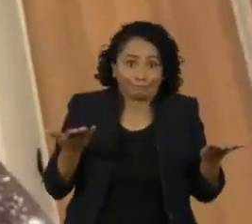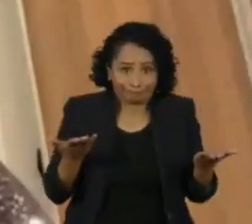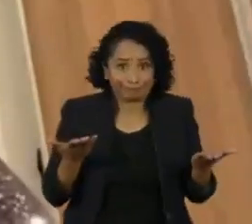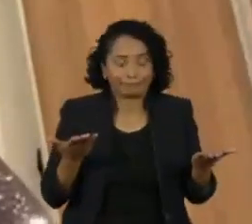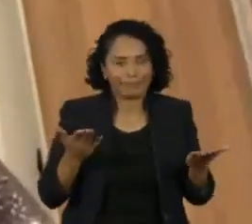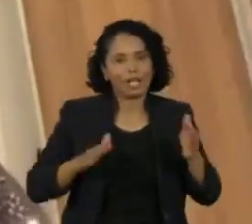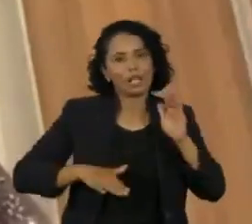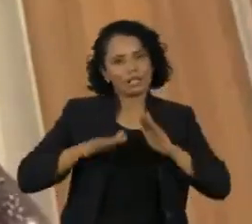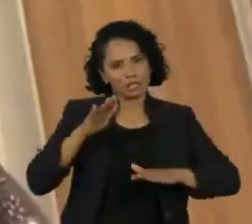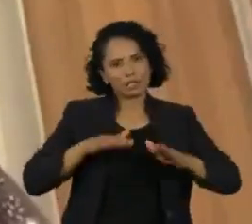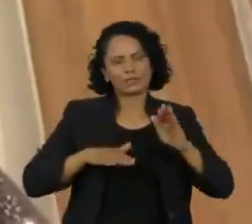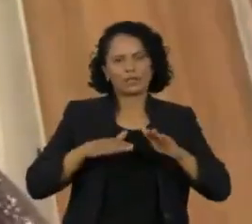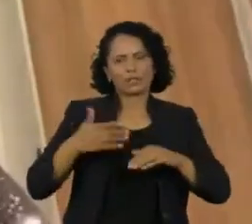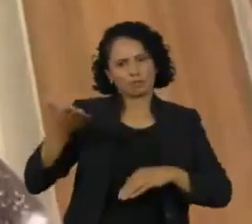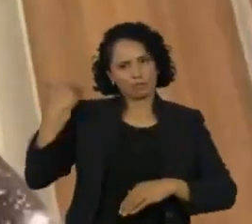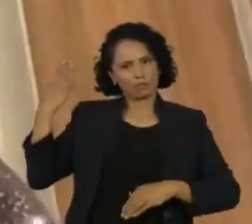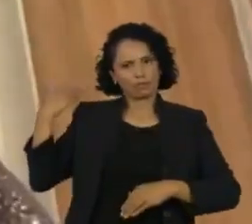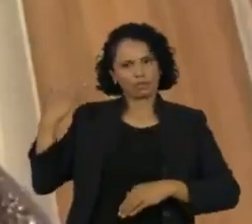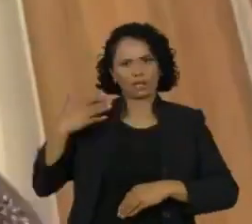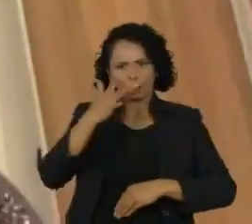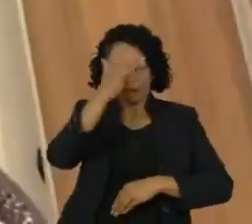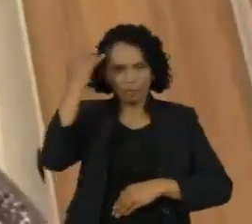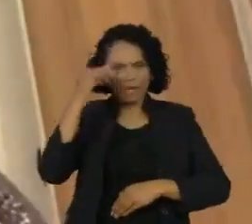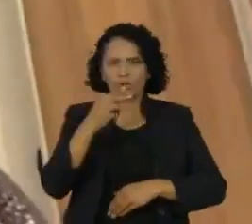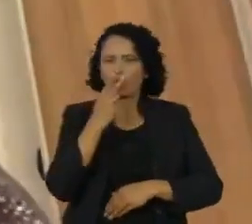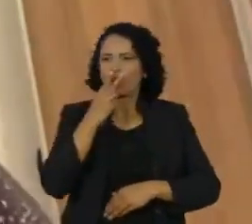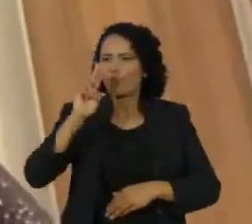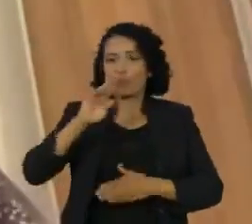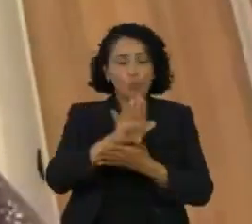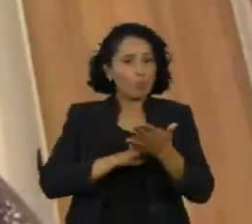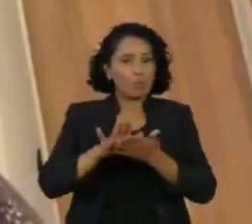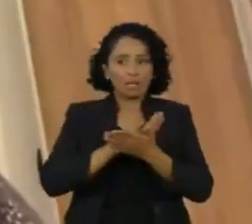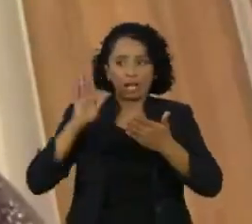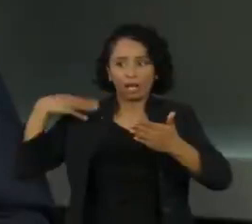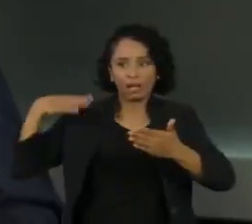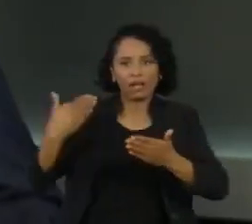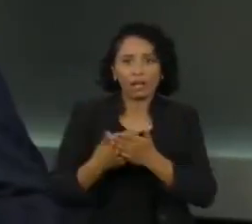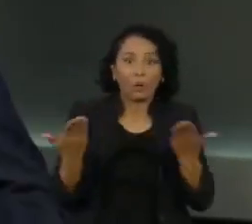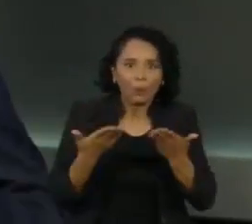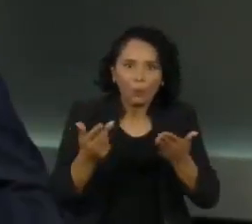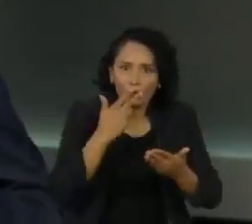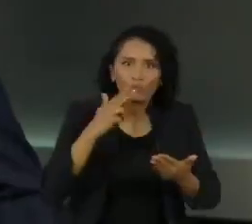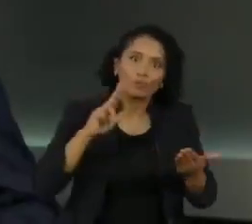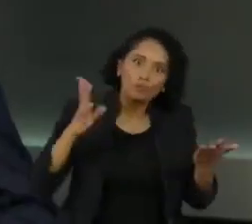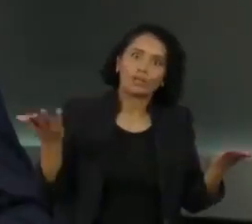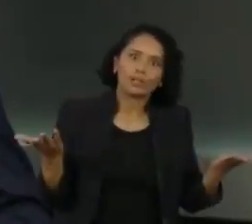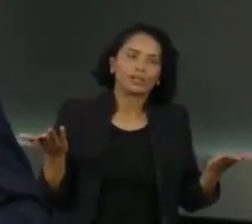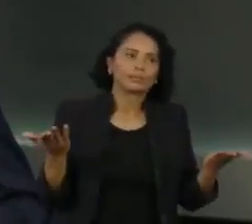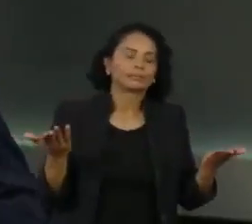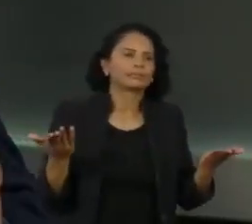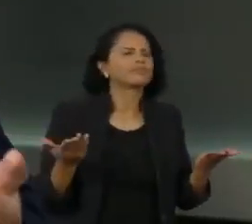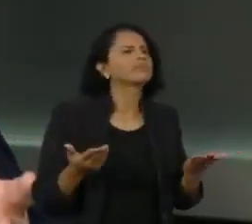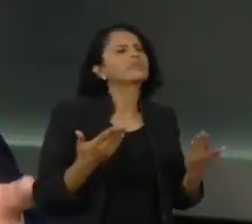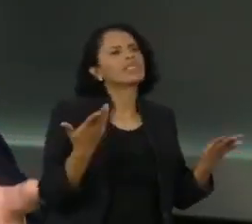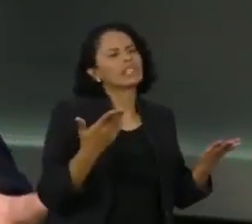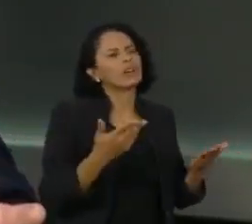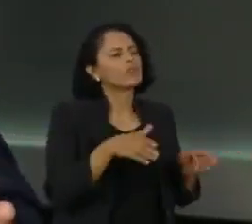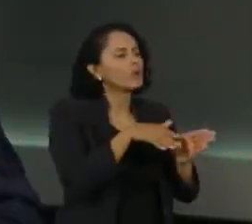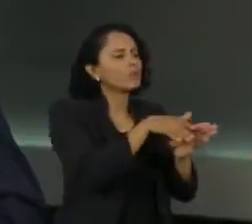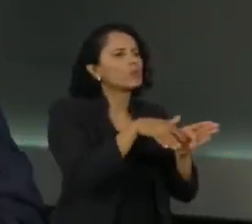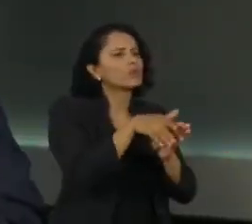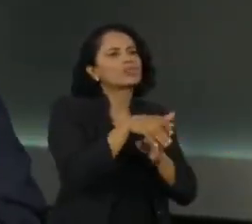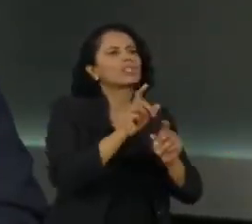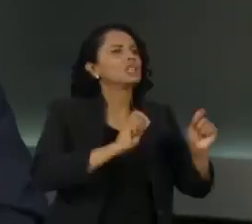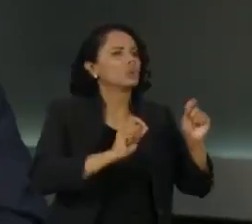que não fumavam, que começaram a fumar, voltando a fumar e fumando maior quantidade. Agora, doutora, qual é a recomendação? Uma vez que a gente sabe, não